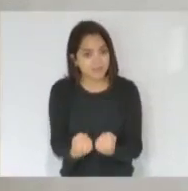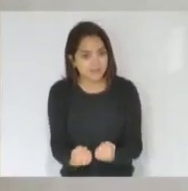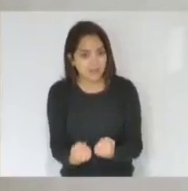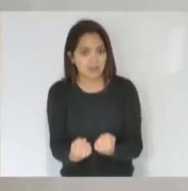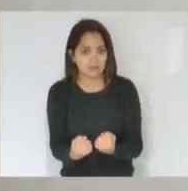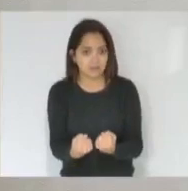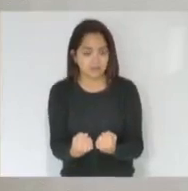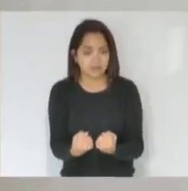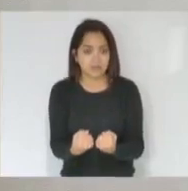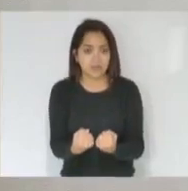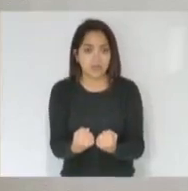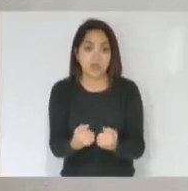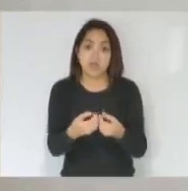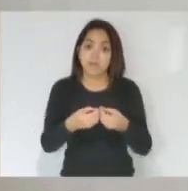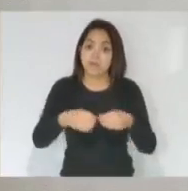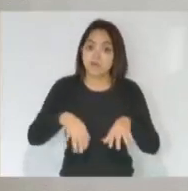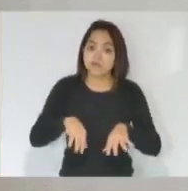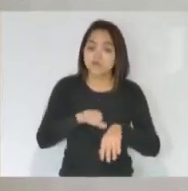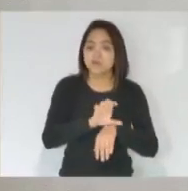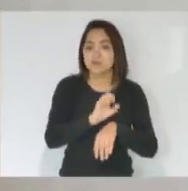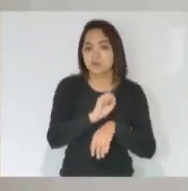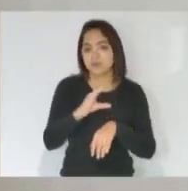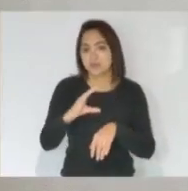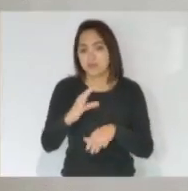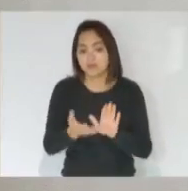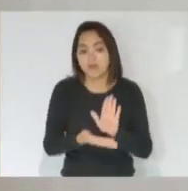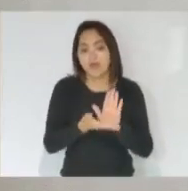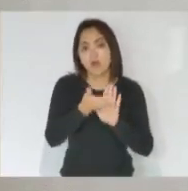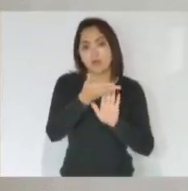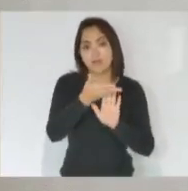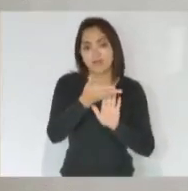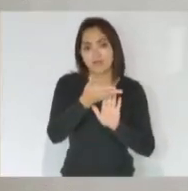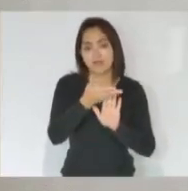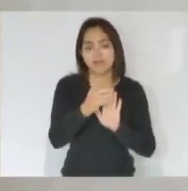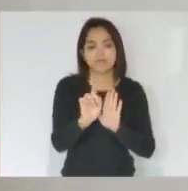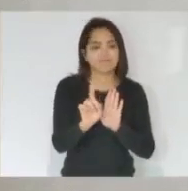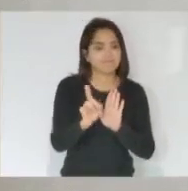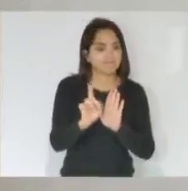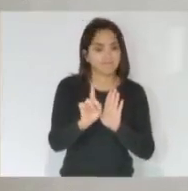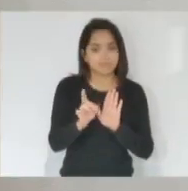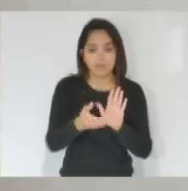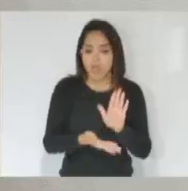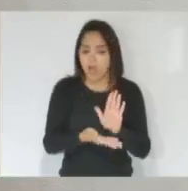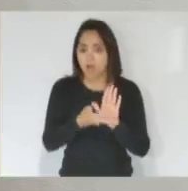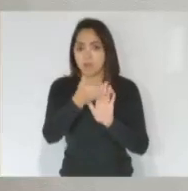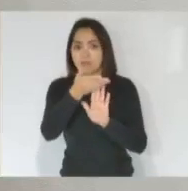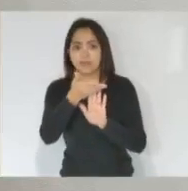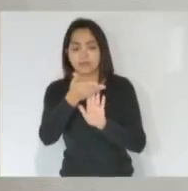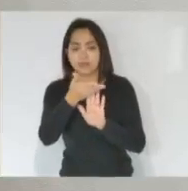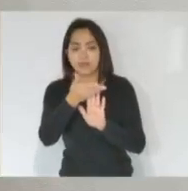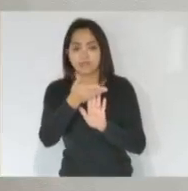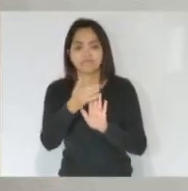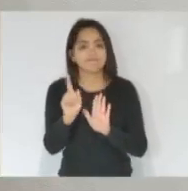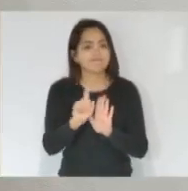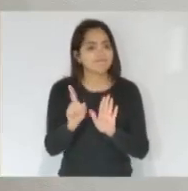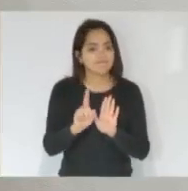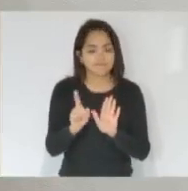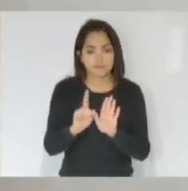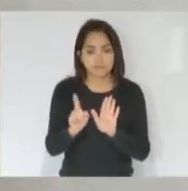Santa Catarina. Não vai aumentar tributos para o Estado. Nós não vamos aumentar a receita aqui. Nós vamos